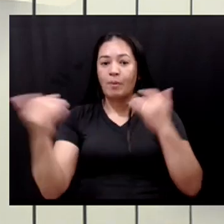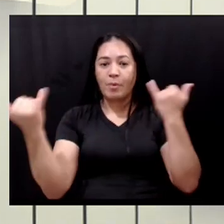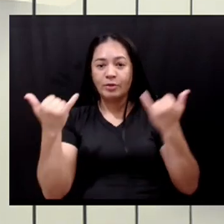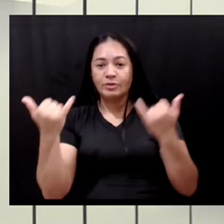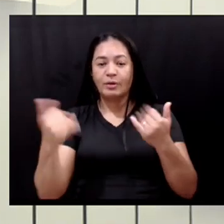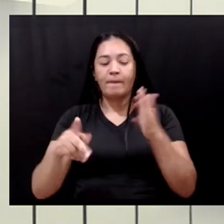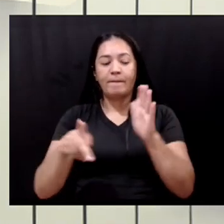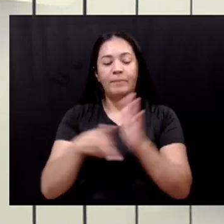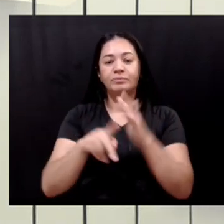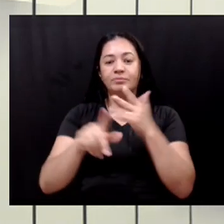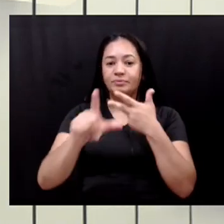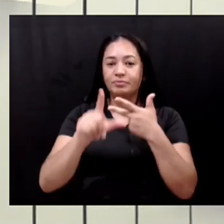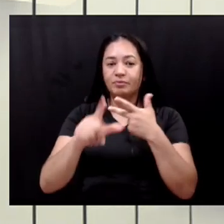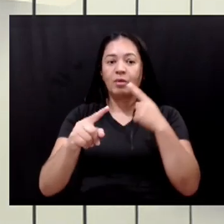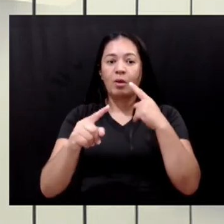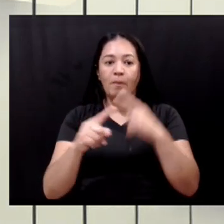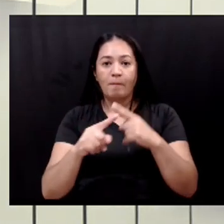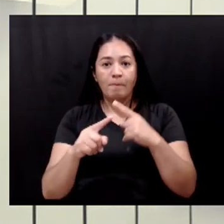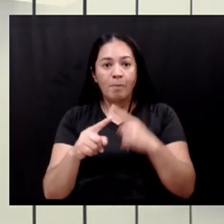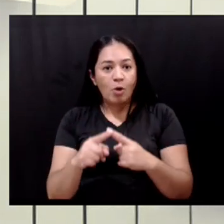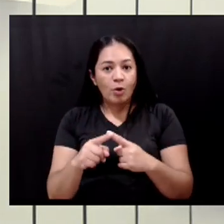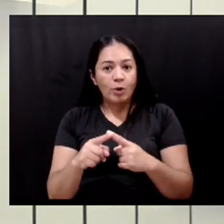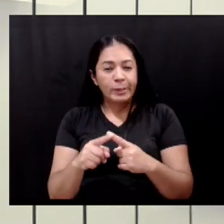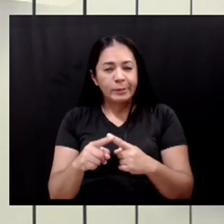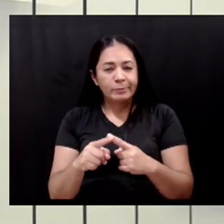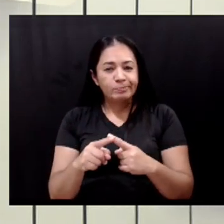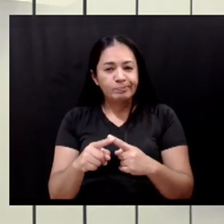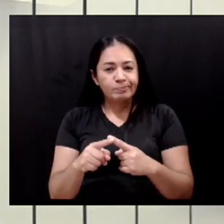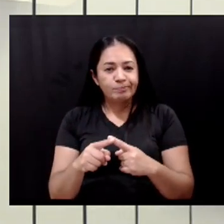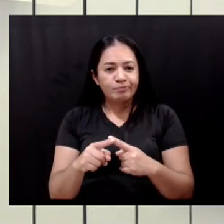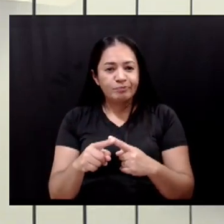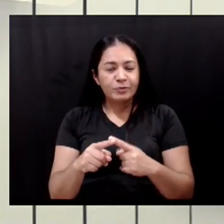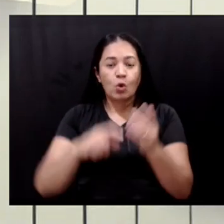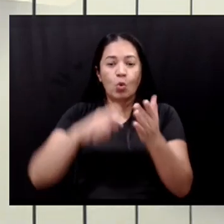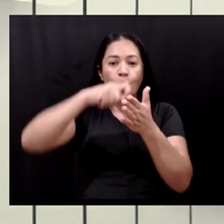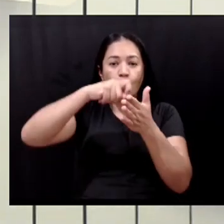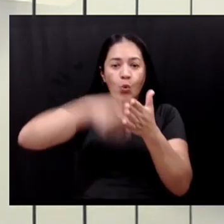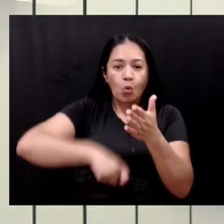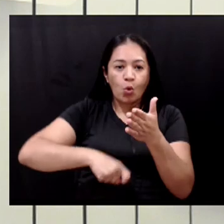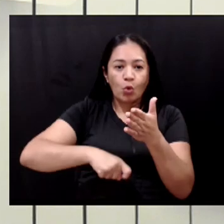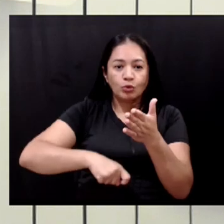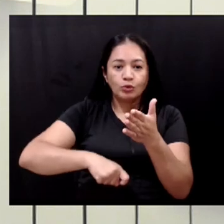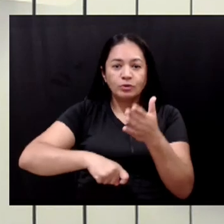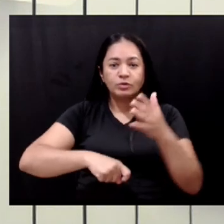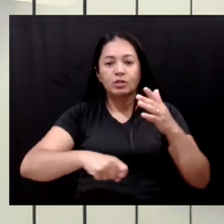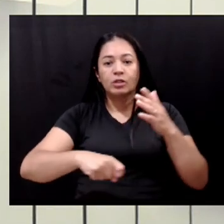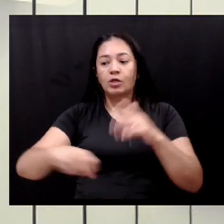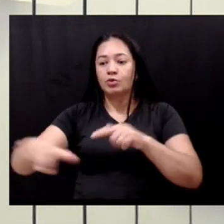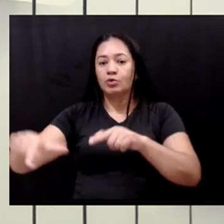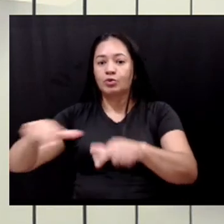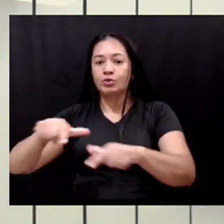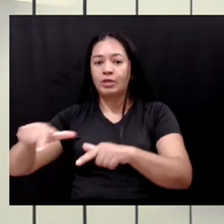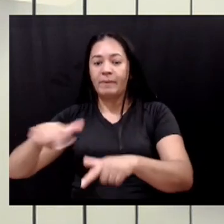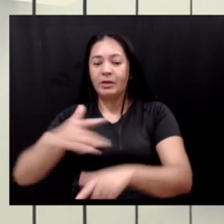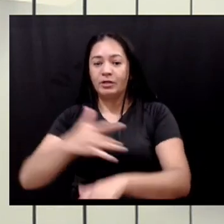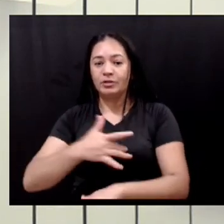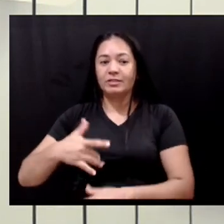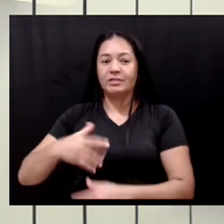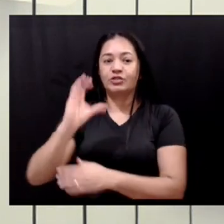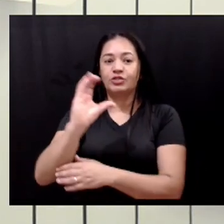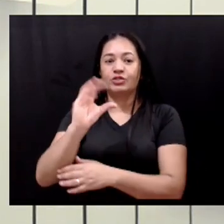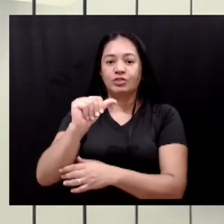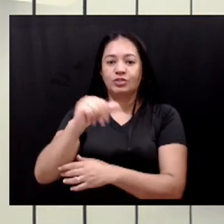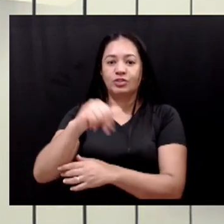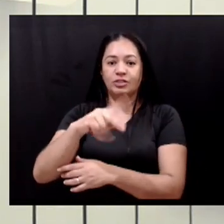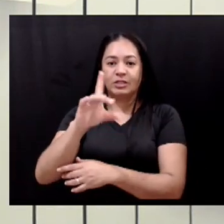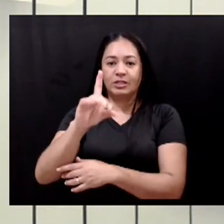o impasse na renovação do contrato entre o Serviço de Saúde, Dr. Cândido Ferreira, e a Prefeitura